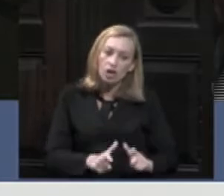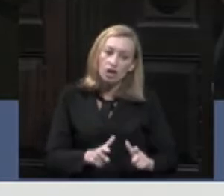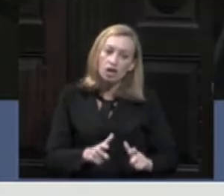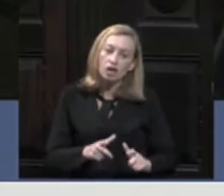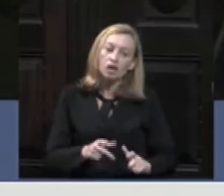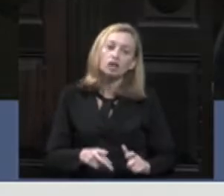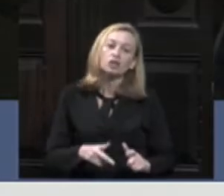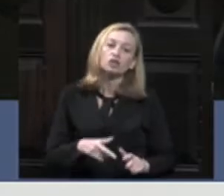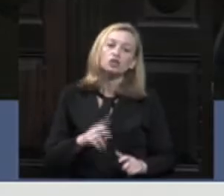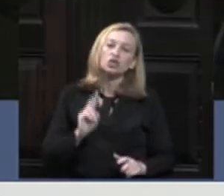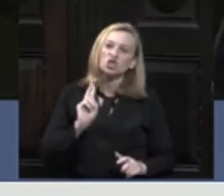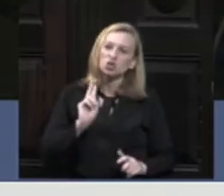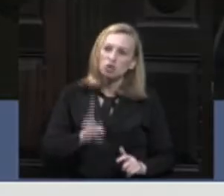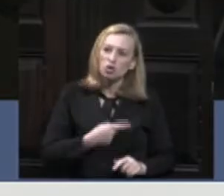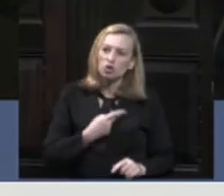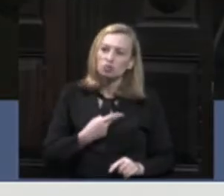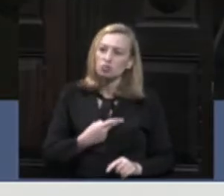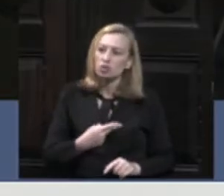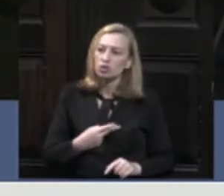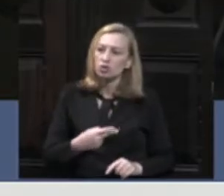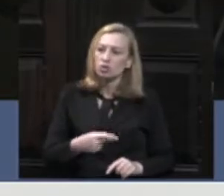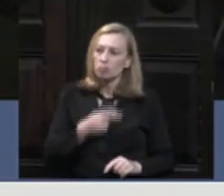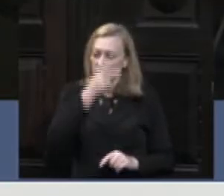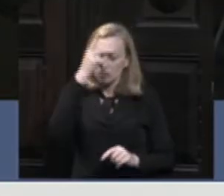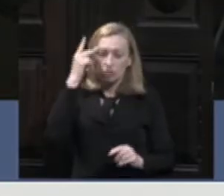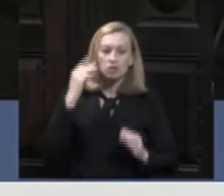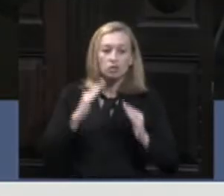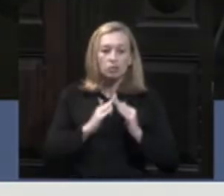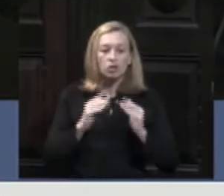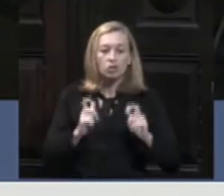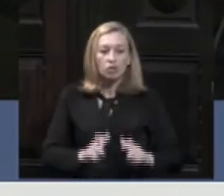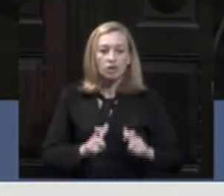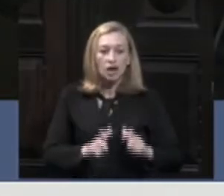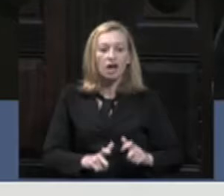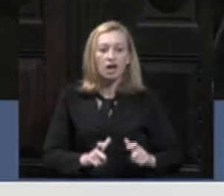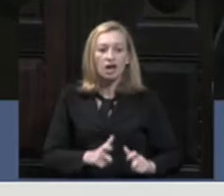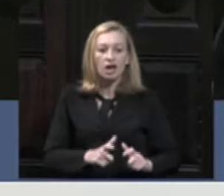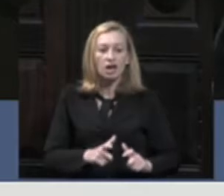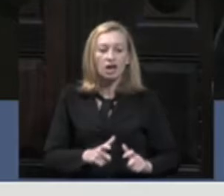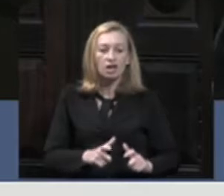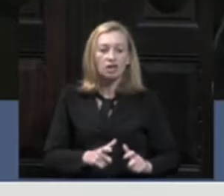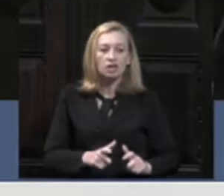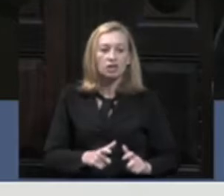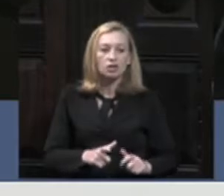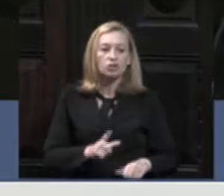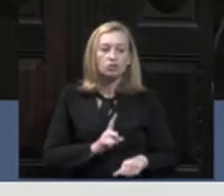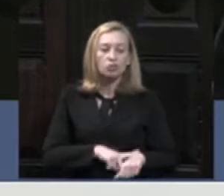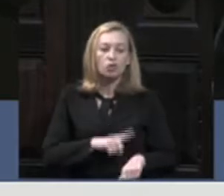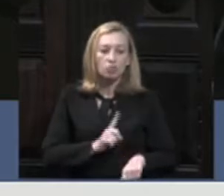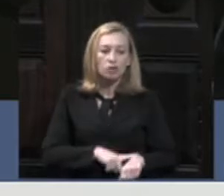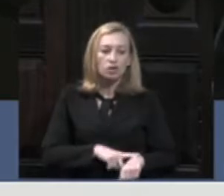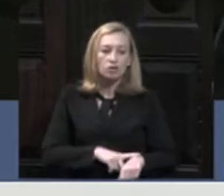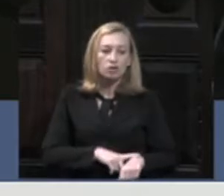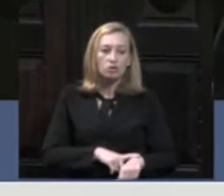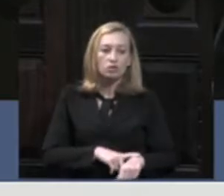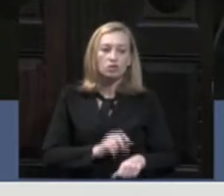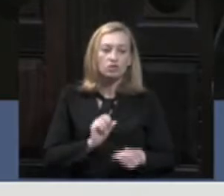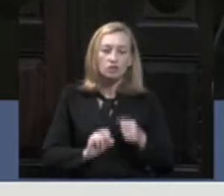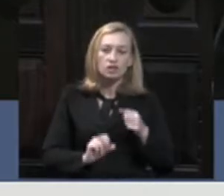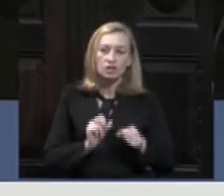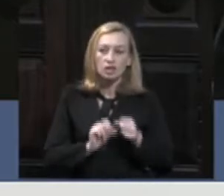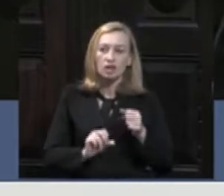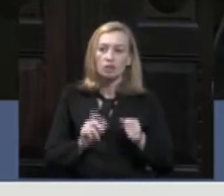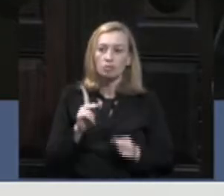2.000 moradores, quando foi instalado o posto de